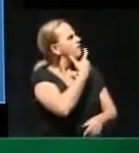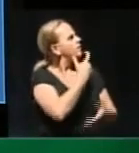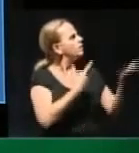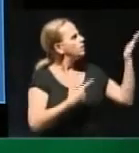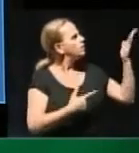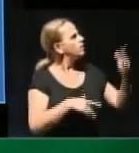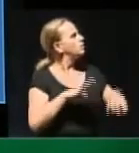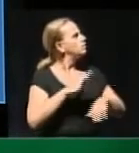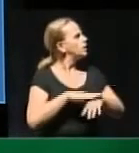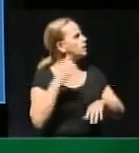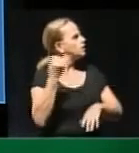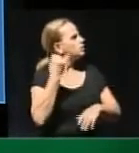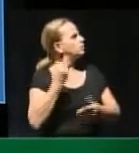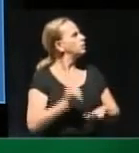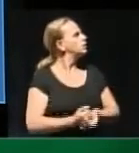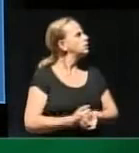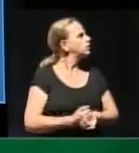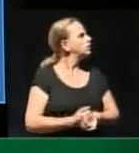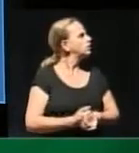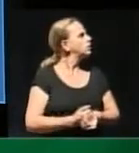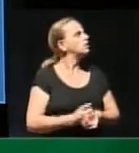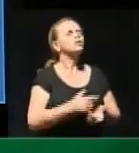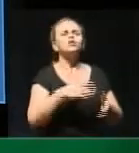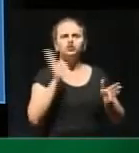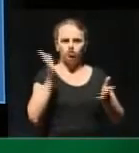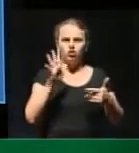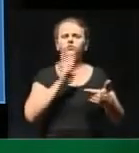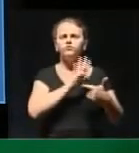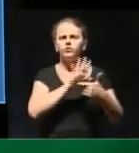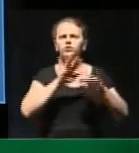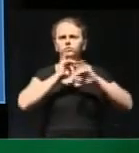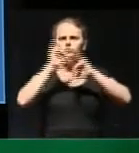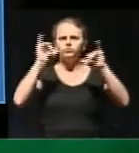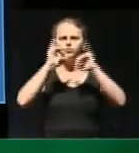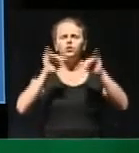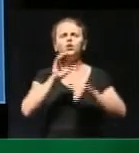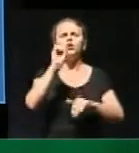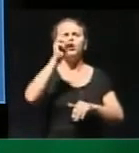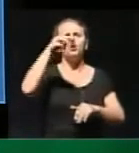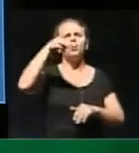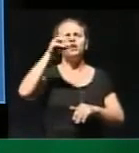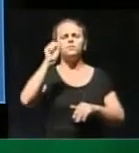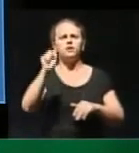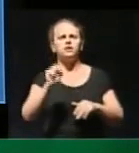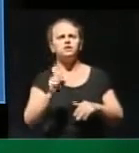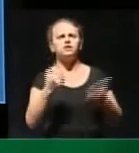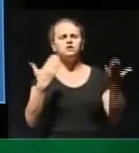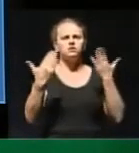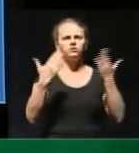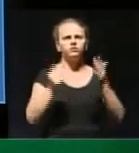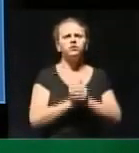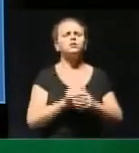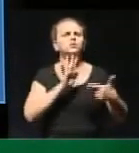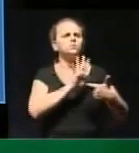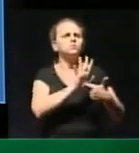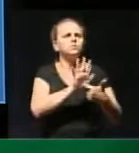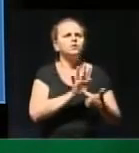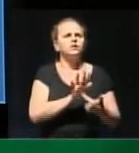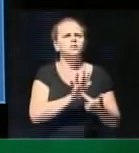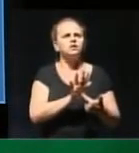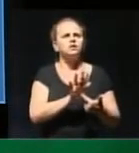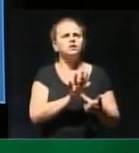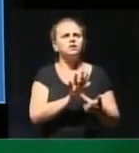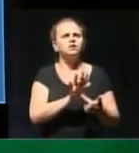mais importantes. Foi publicada, então, pela OMS uma normativa, baseada justamente nesses resultados, em que mostra que começar a